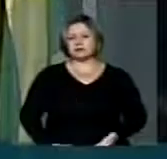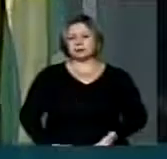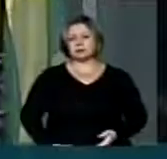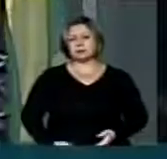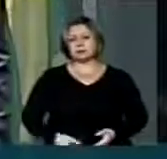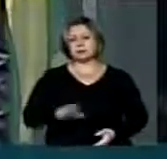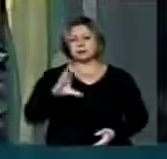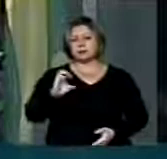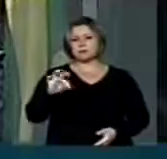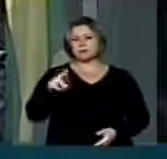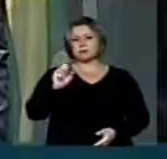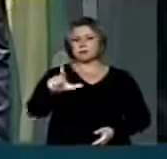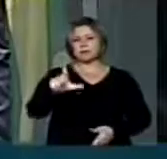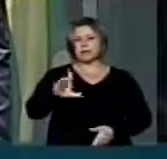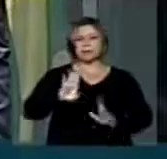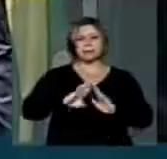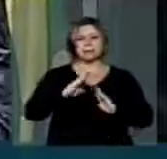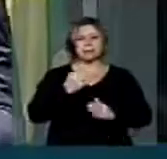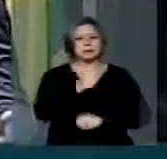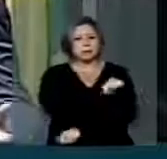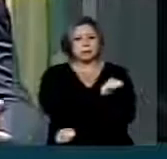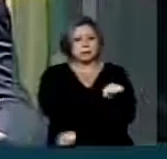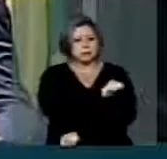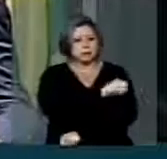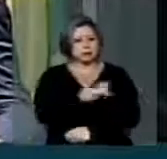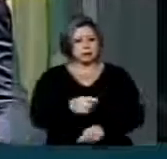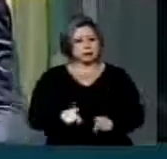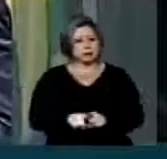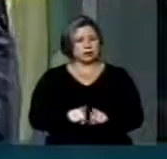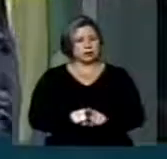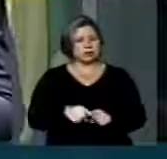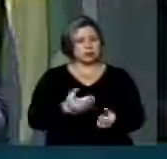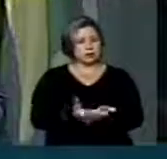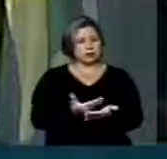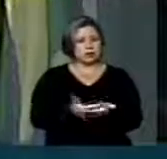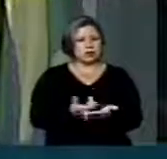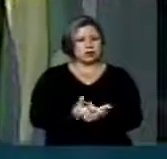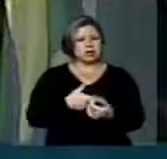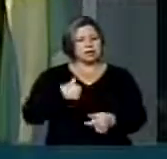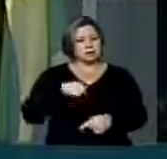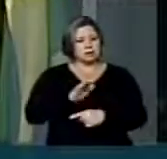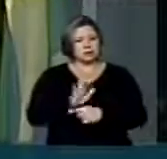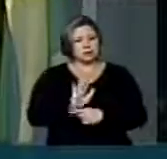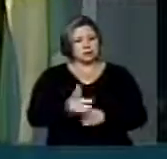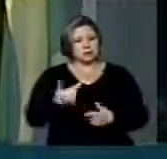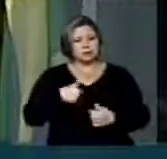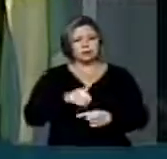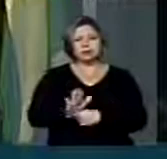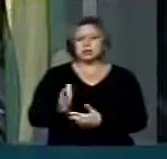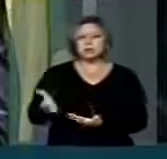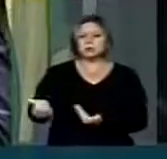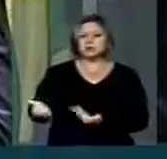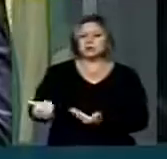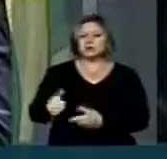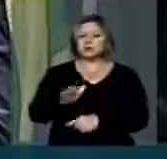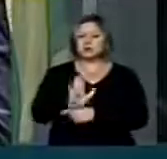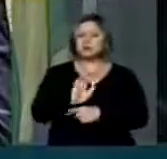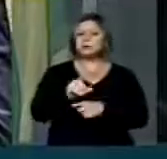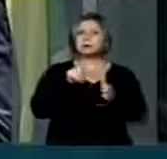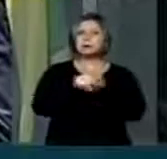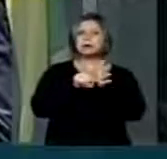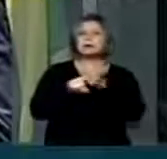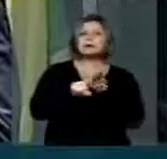A Central dos Estudantes, que normalmente são o respiro, é onde a juventude